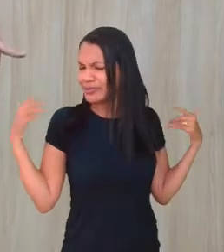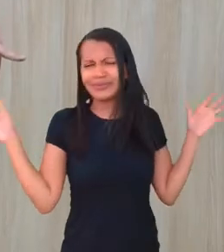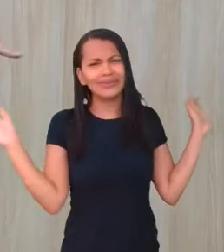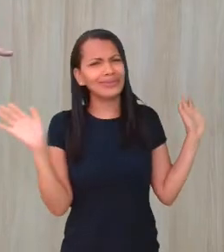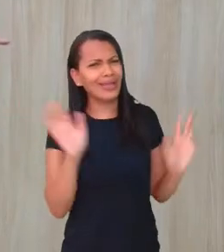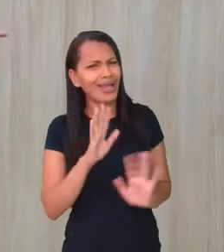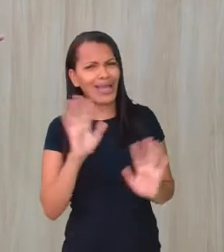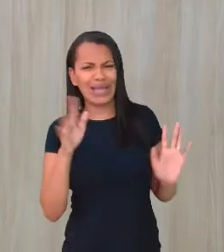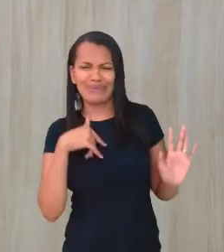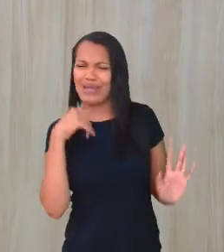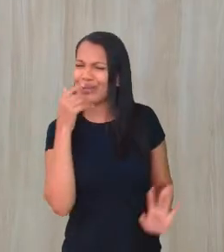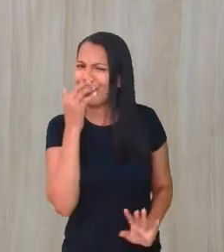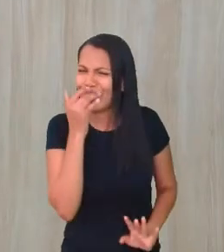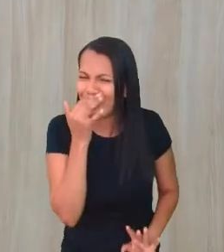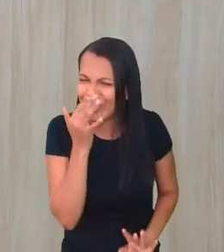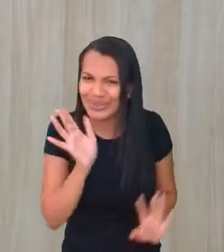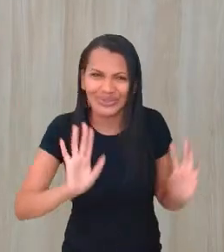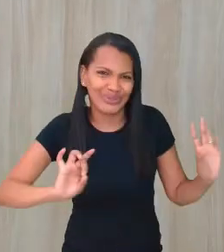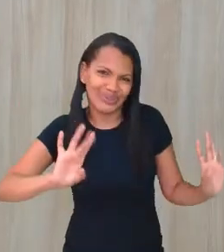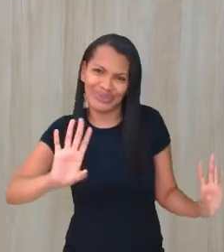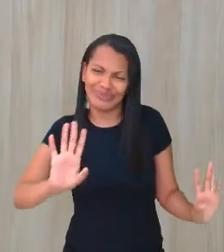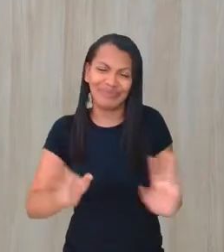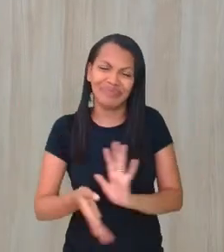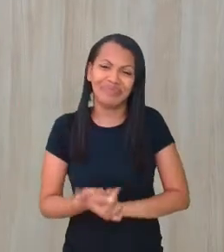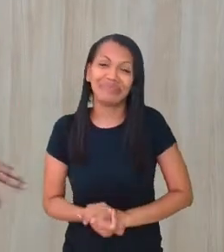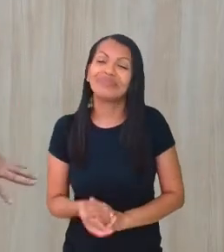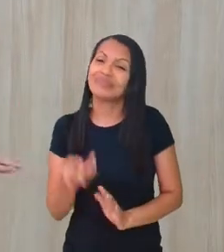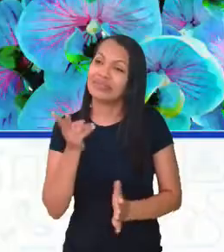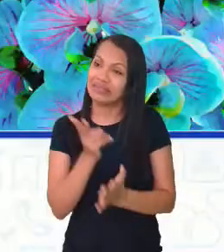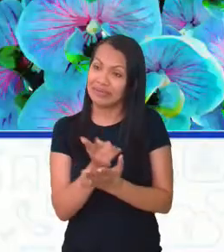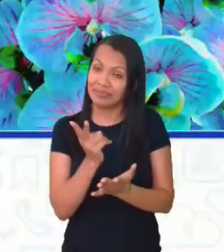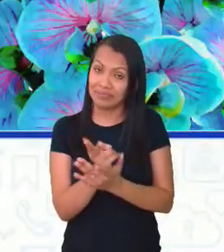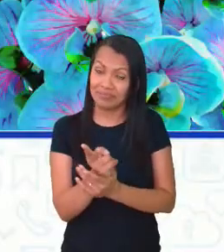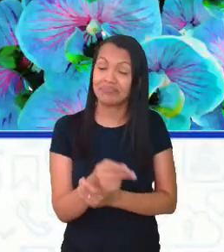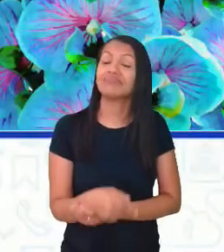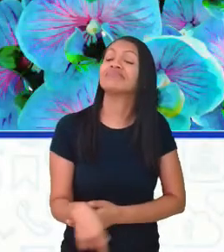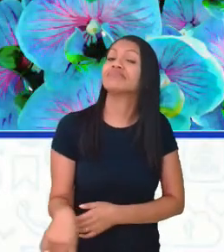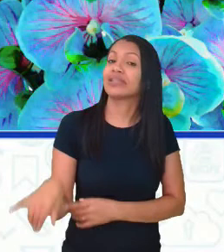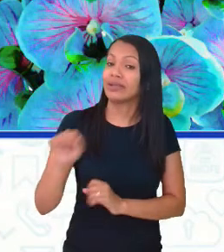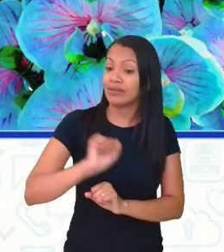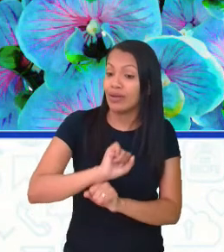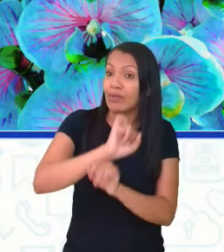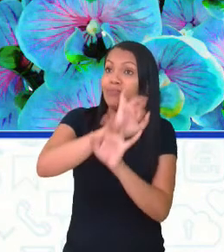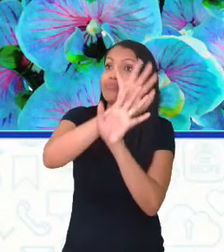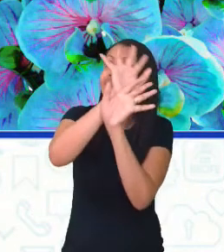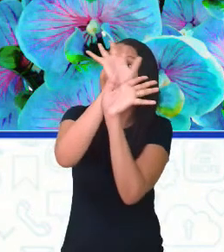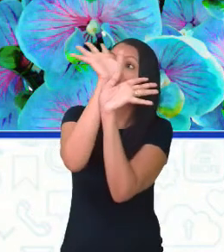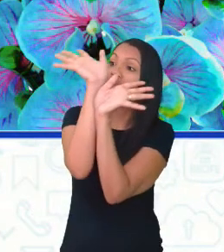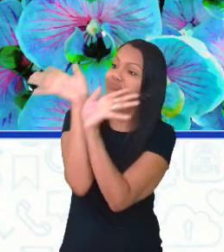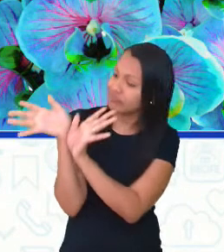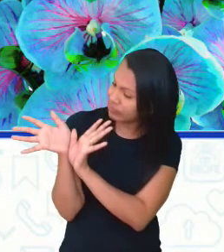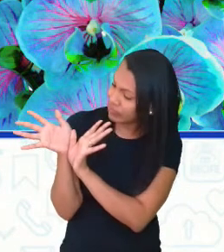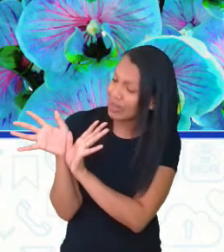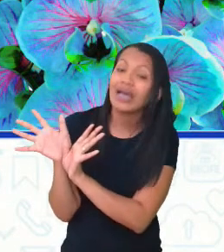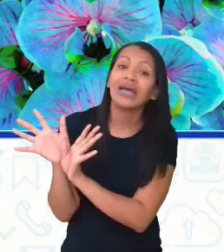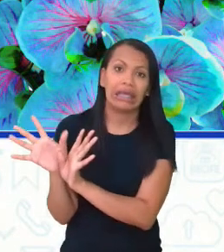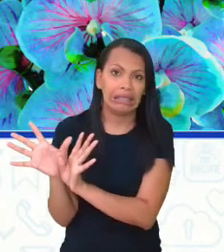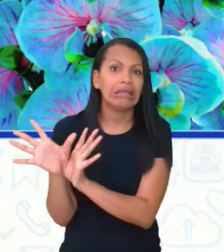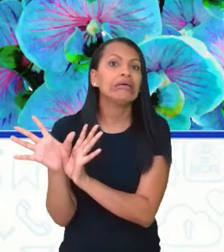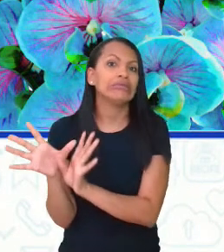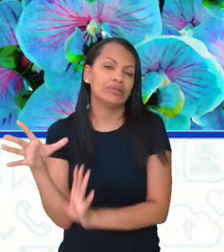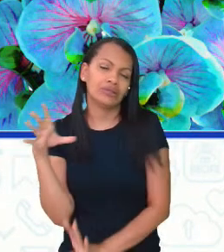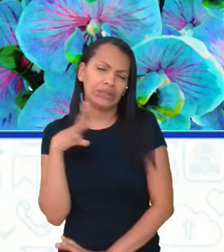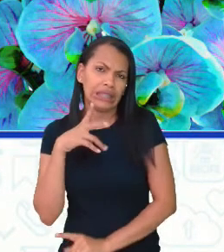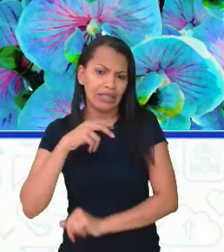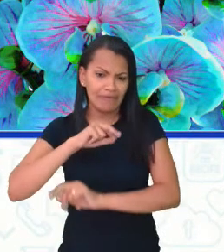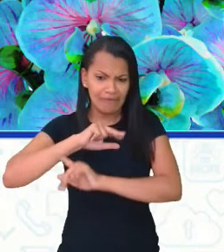vaidoso. Não é nada. Vamos continuar, ó. O pavão é um arco-íris de plumas. Eu considerei que este é o luxo do